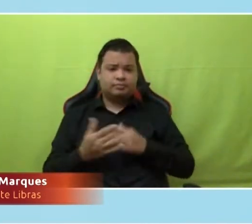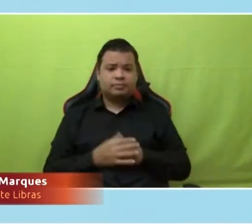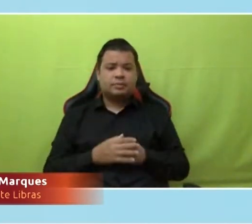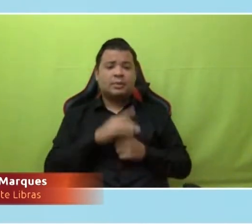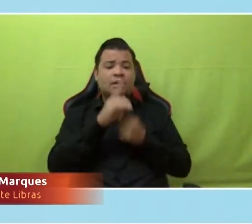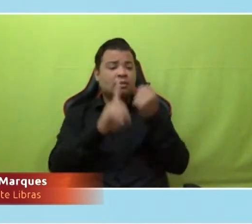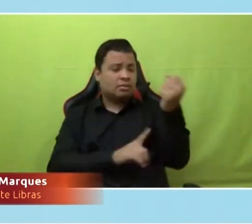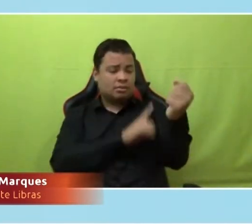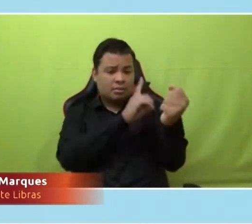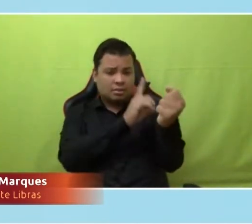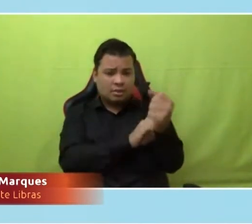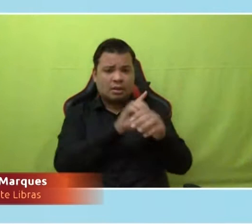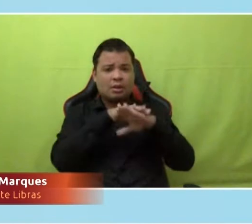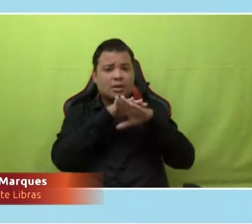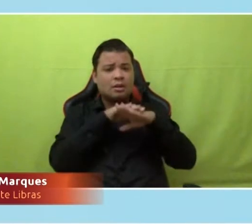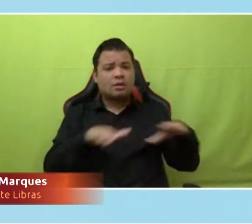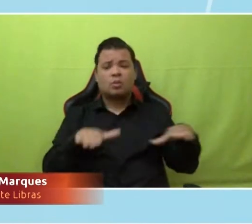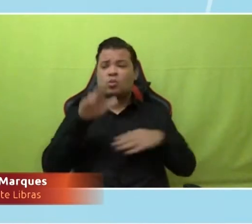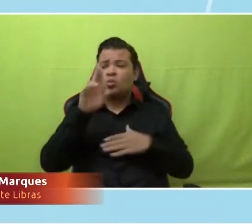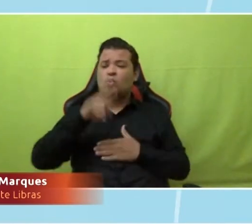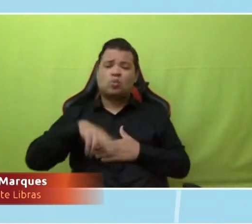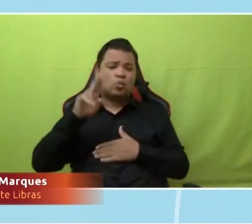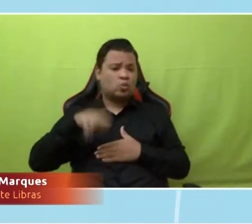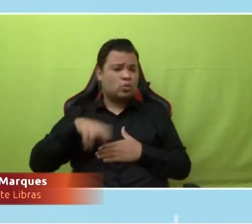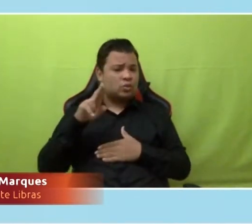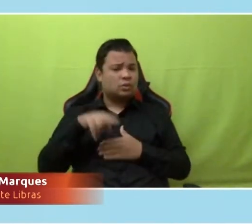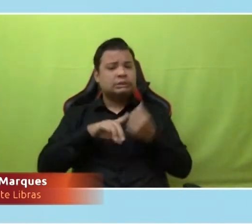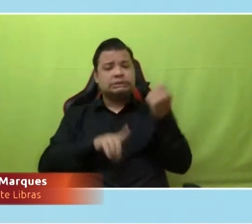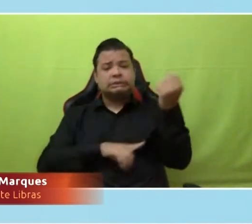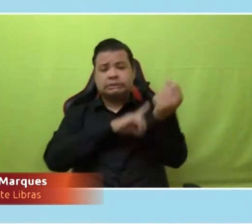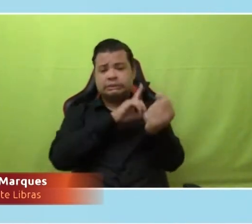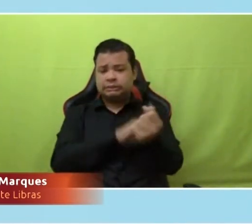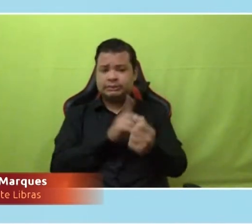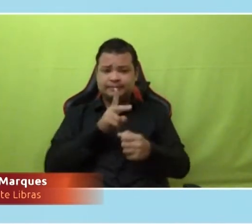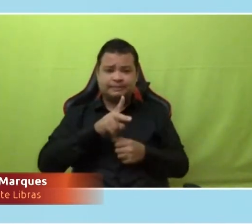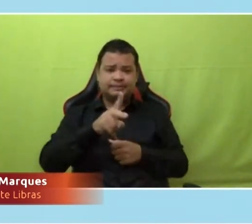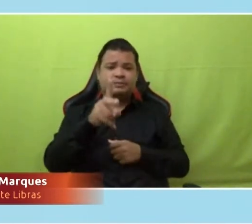embora, dengue vai estar aqui. Esse foi o primeiro ano também, agora em